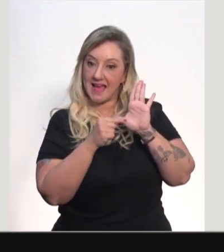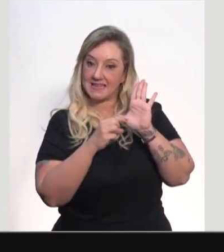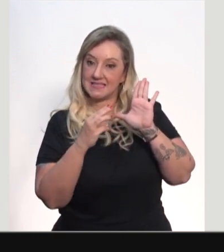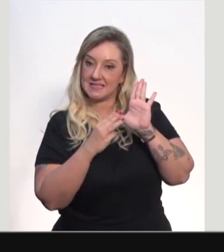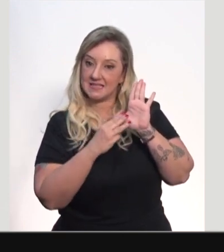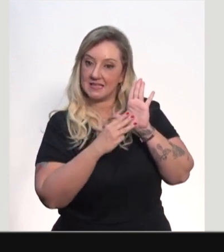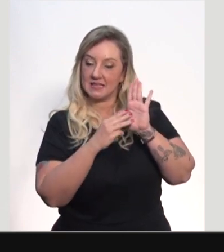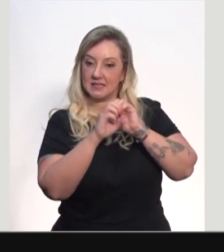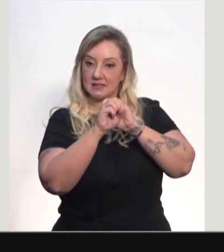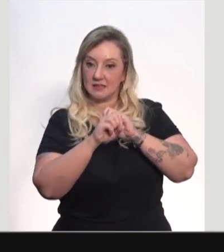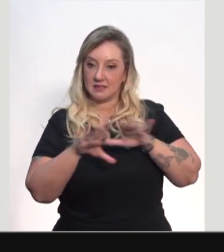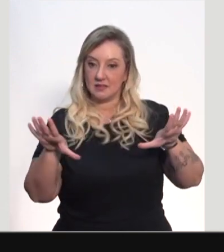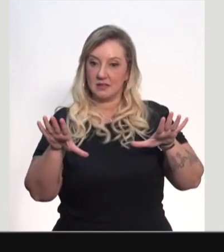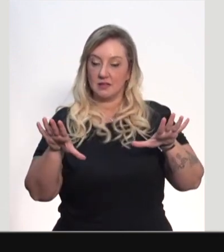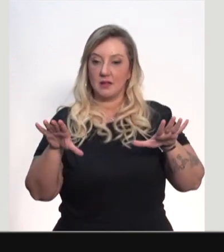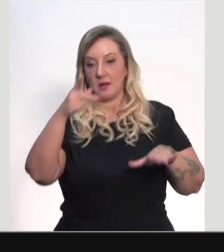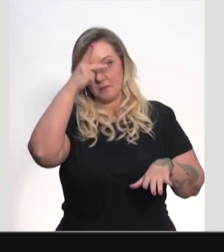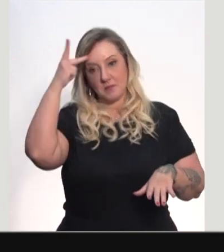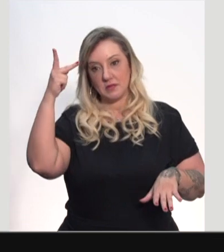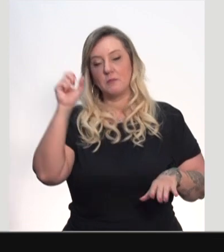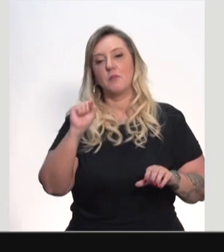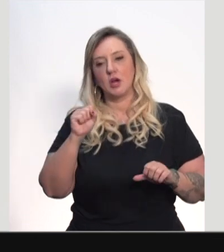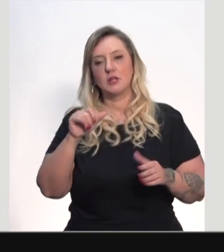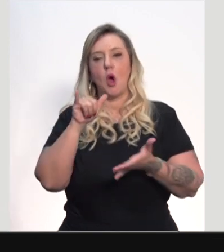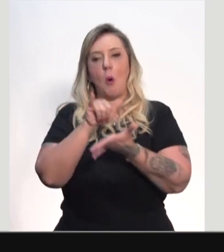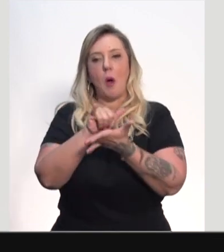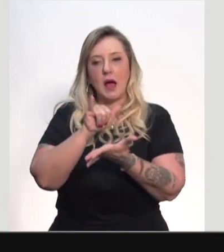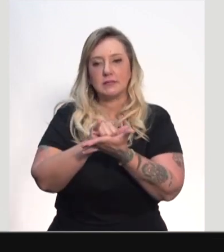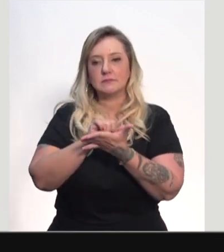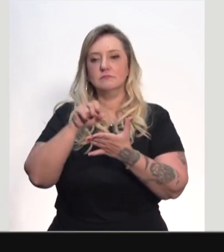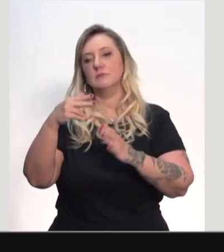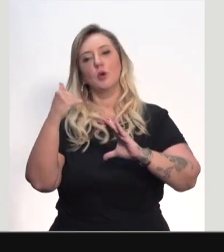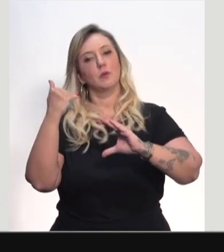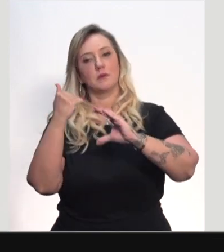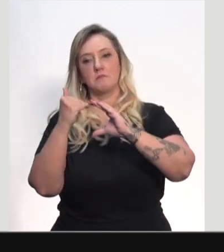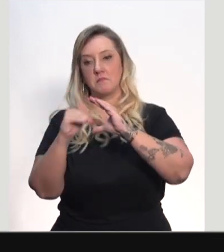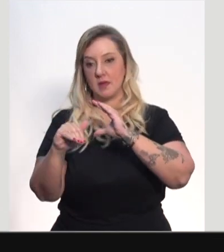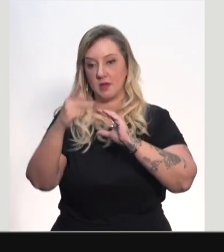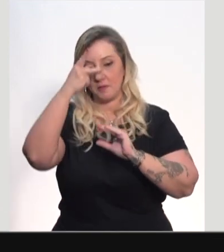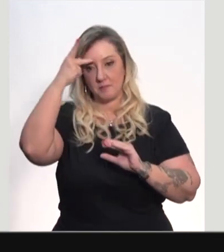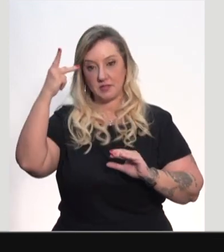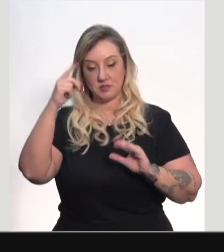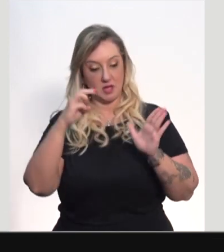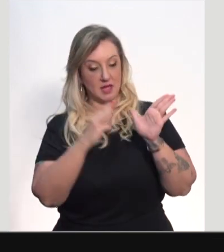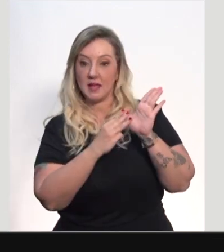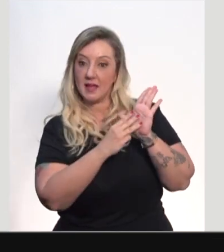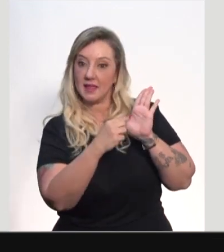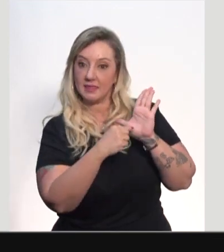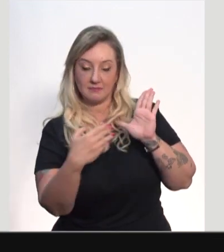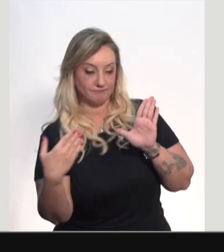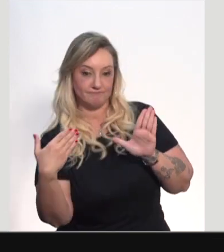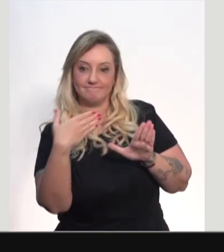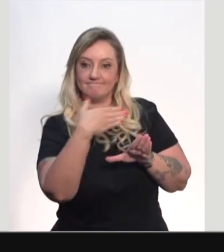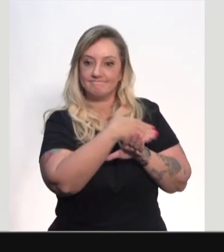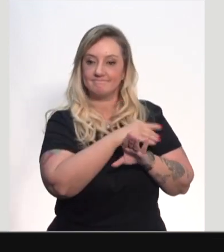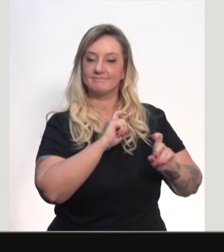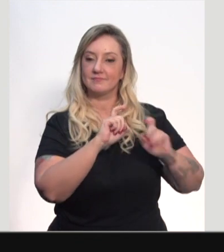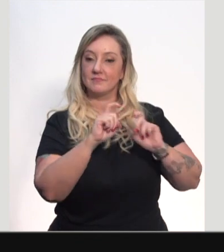componente curricular, então eu vou precisar montar outras equipes por componente curricular. Algum momento eu posso estar